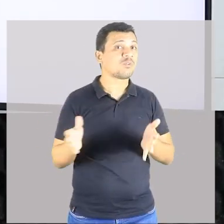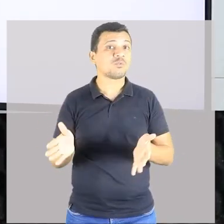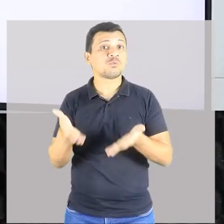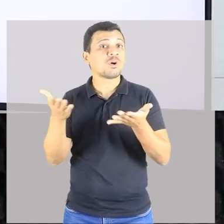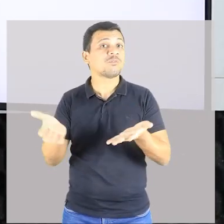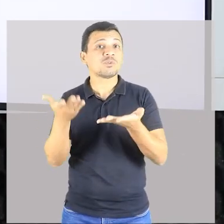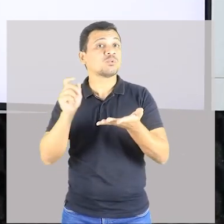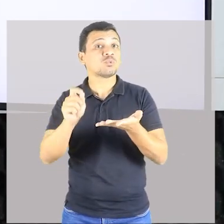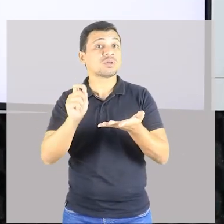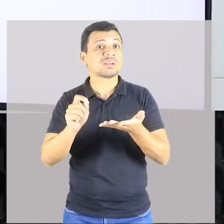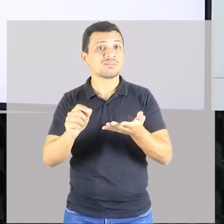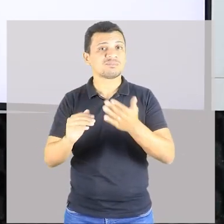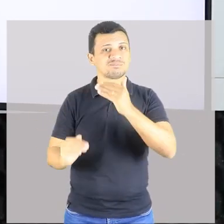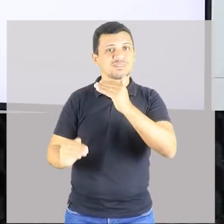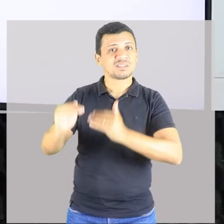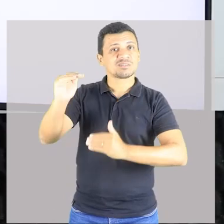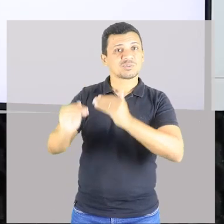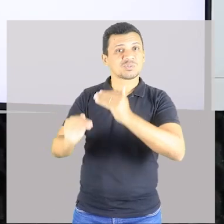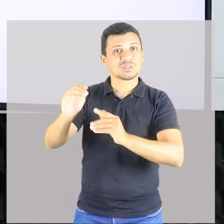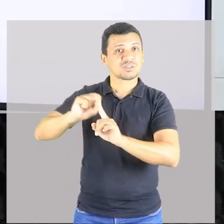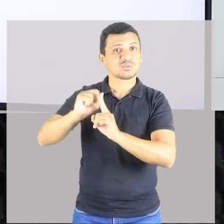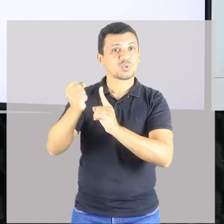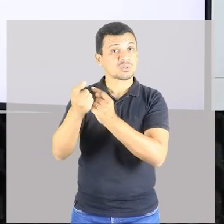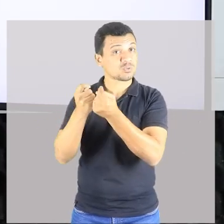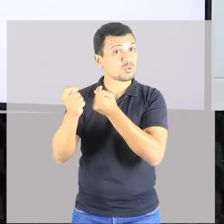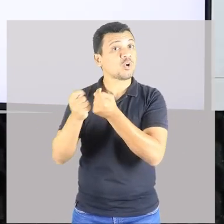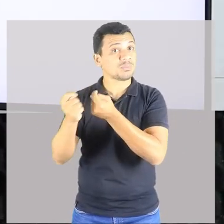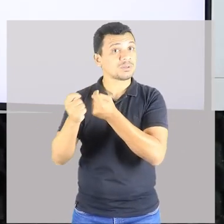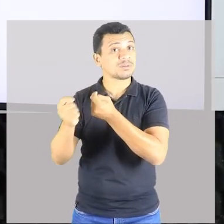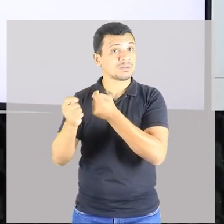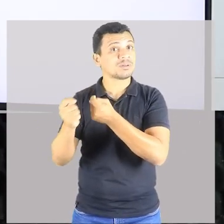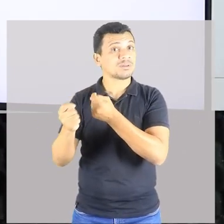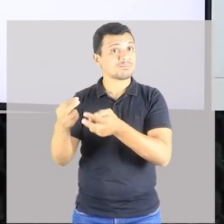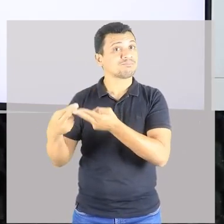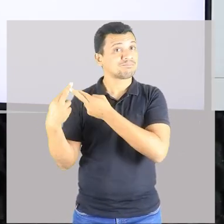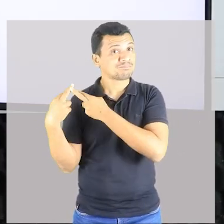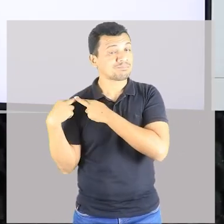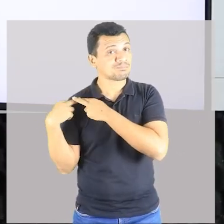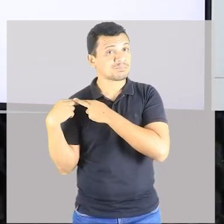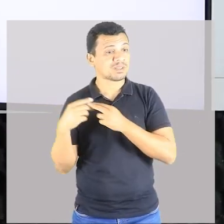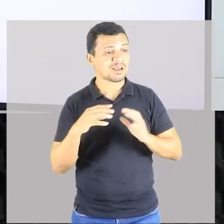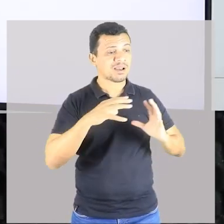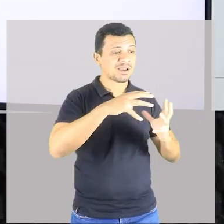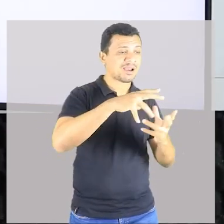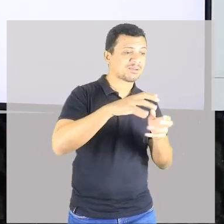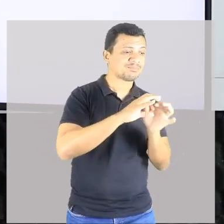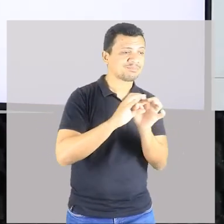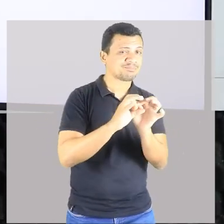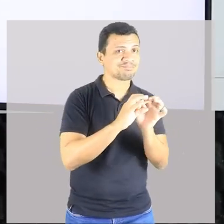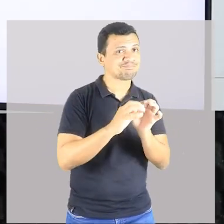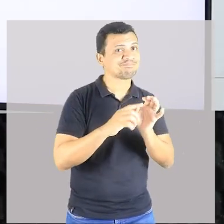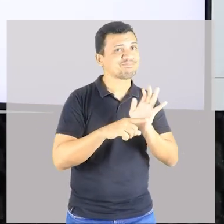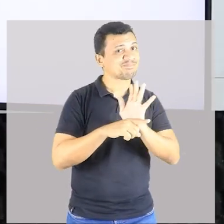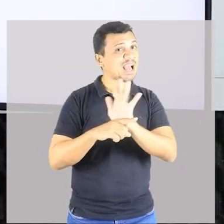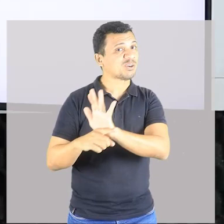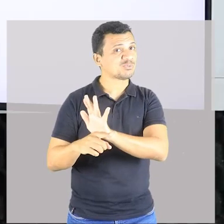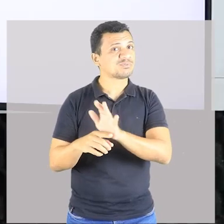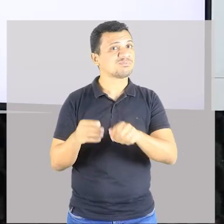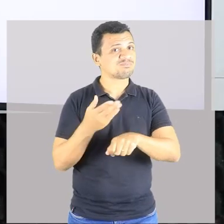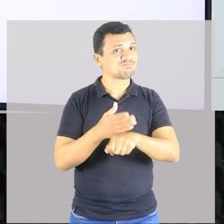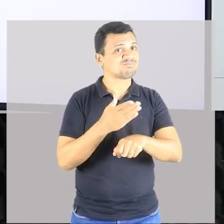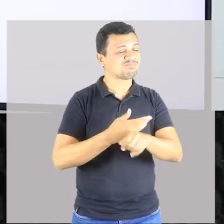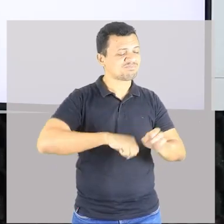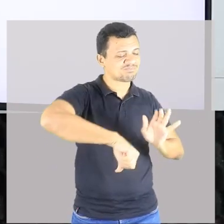a desigualdade socioeconômica, a globalização, essa integração, ela facilita essas atividades, beleza? Só para a